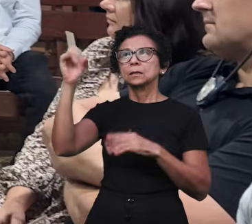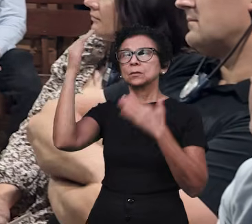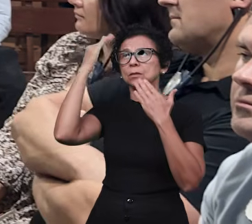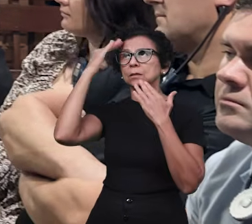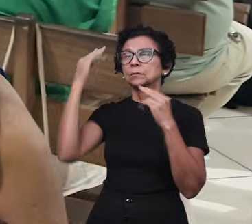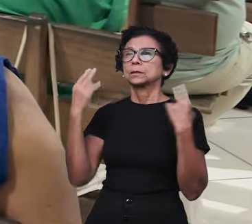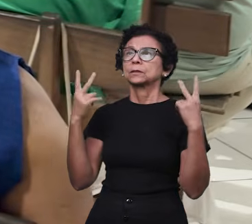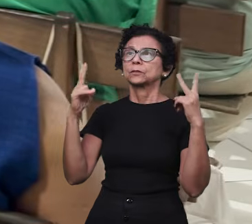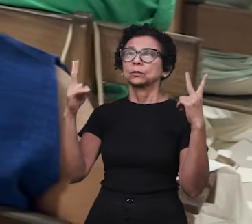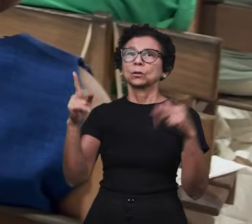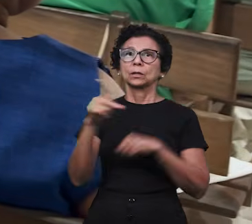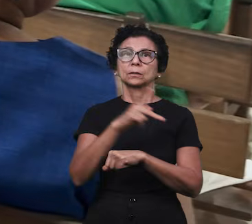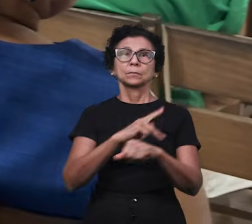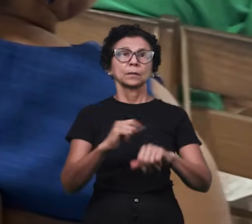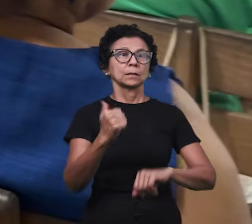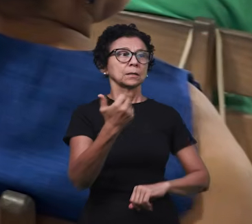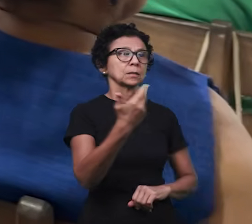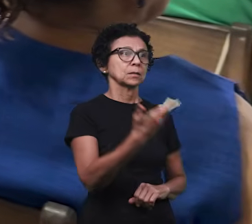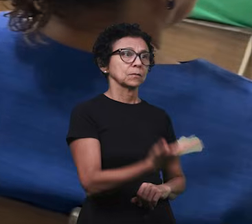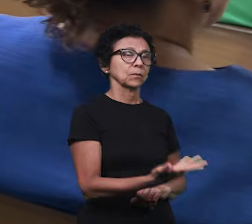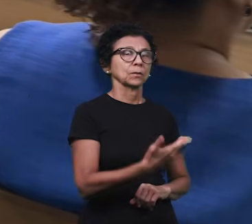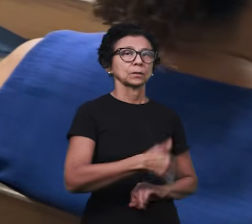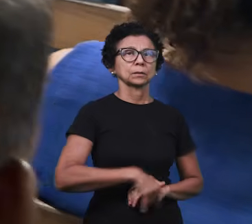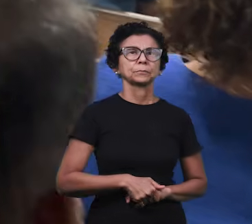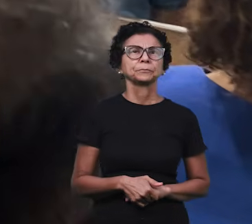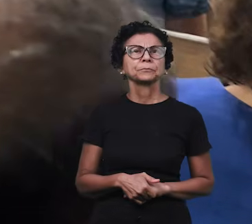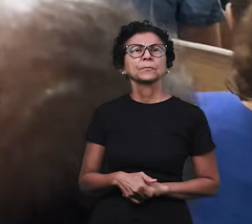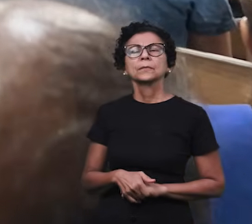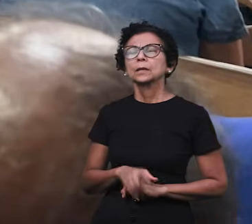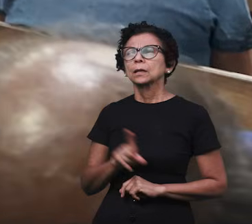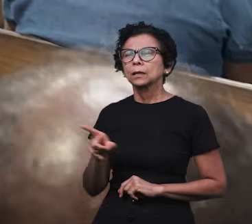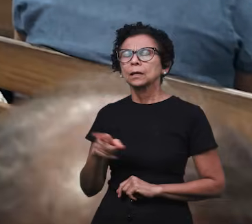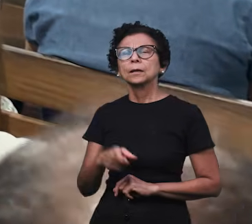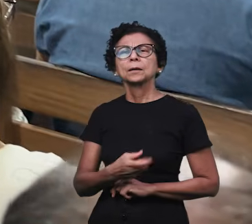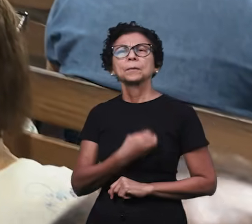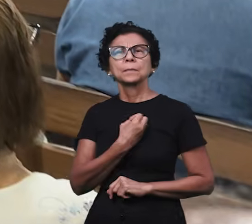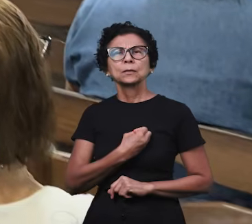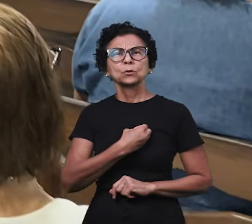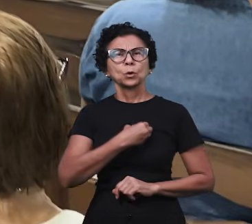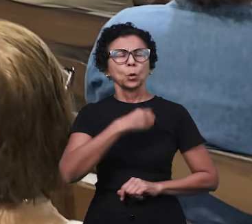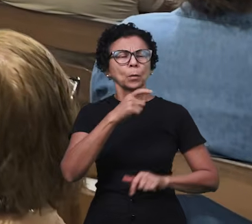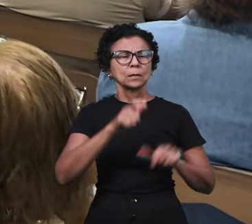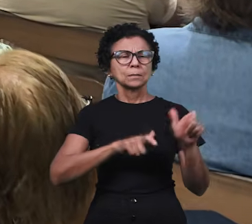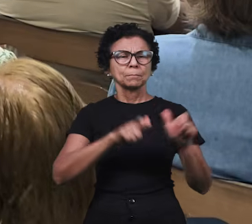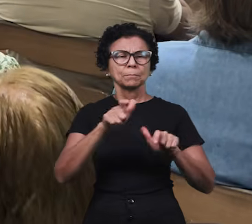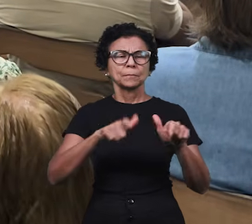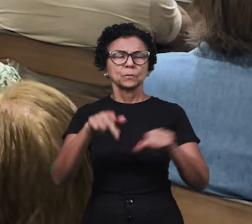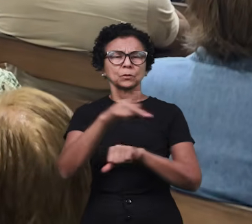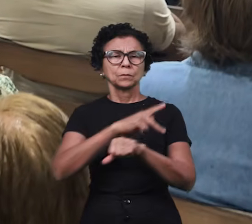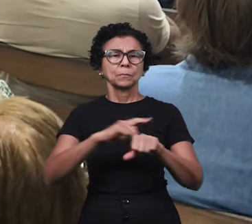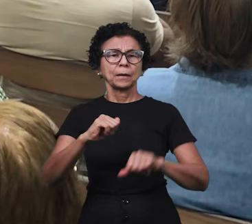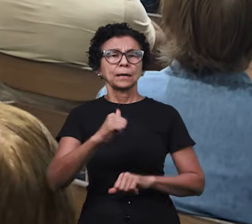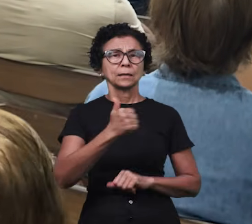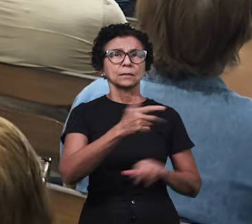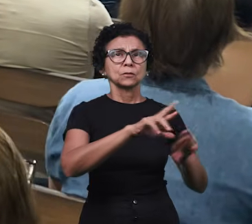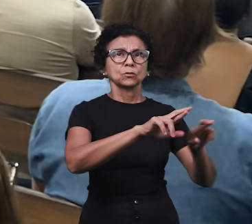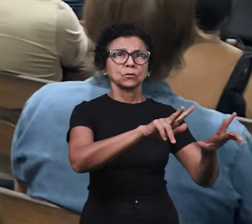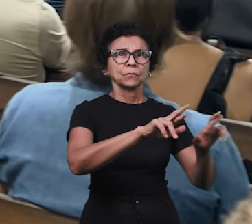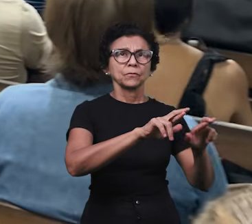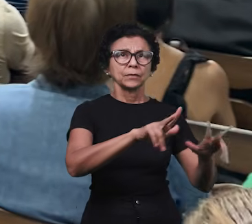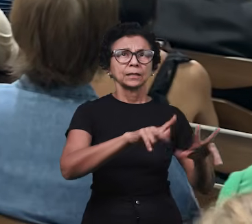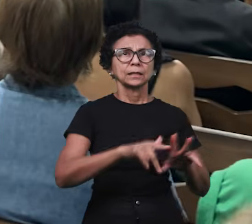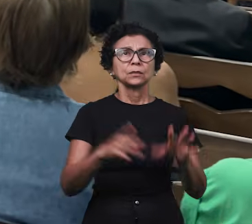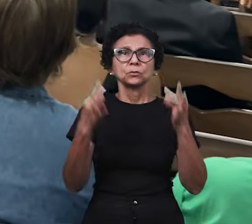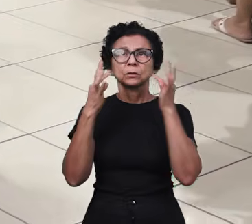pelas vitórias alcançadas na obra do exterior. O culto contou com a presença de irmãos que vieram de diferentes países, trazendo